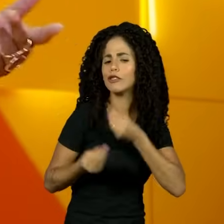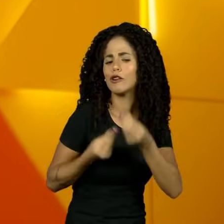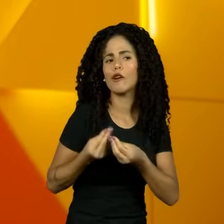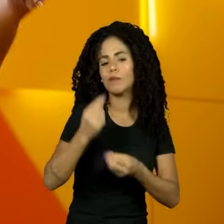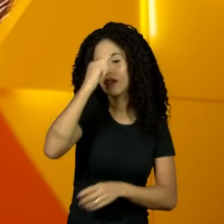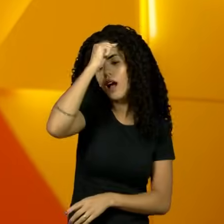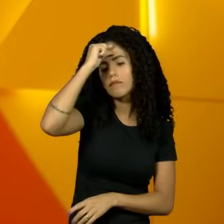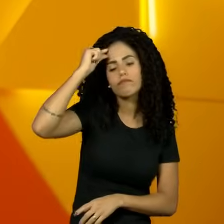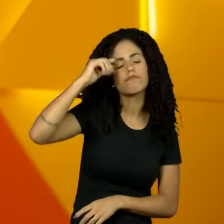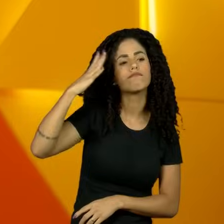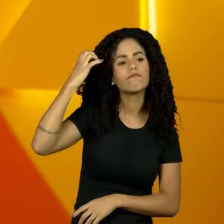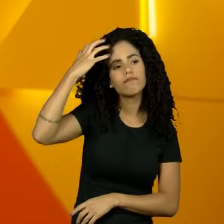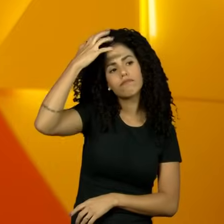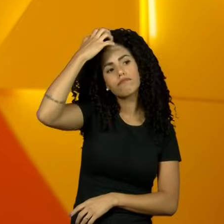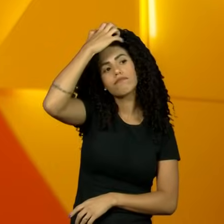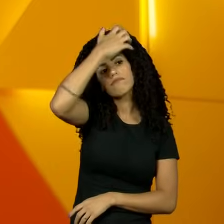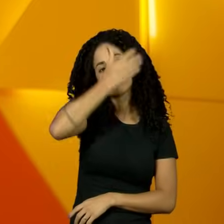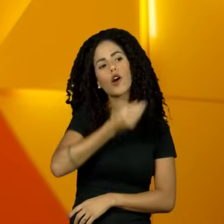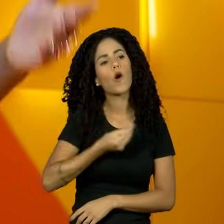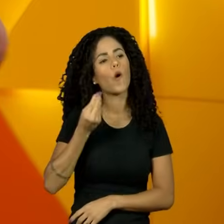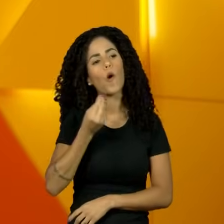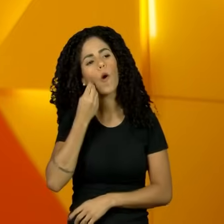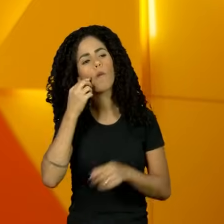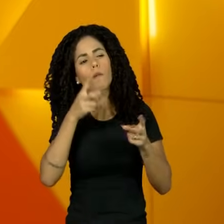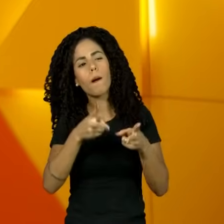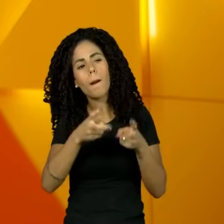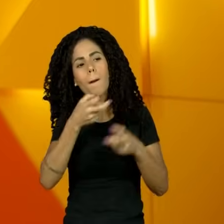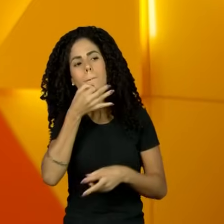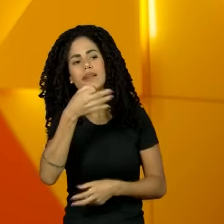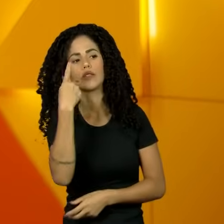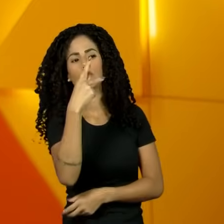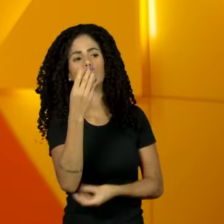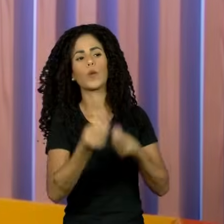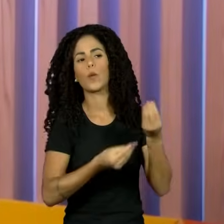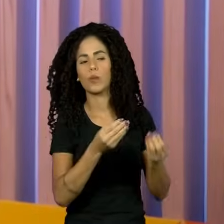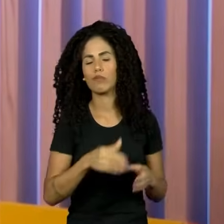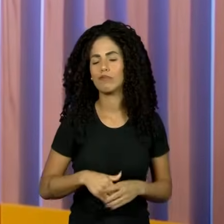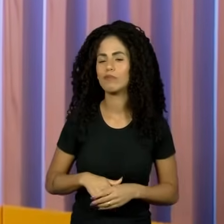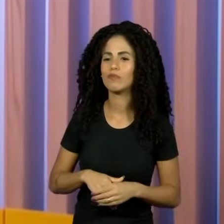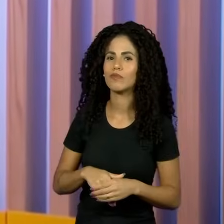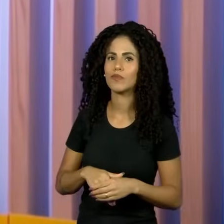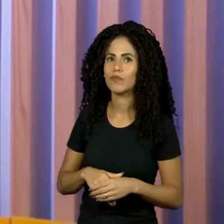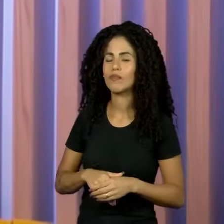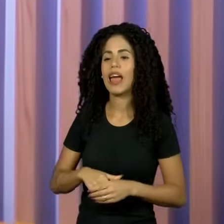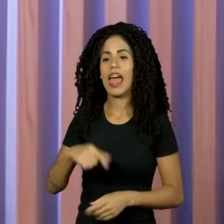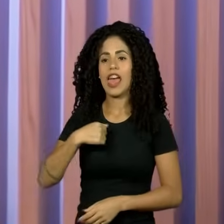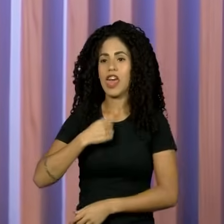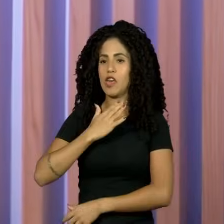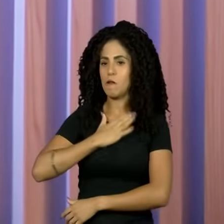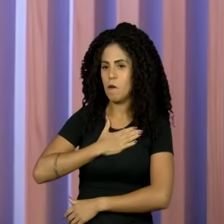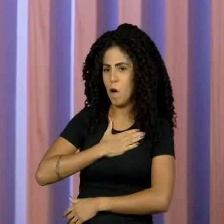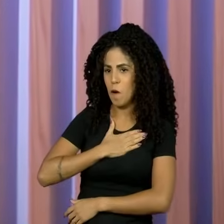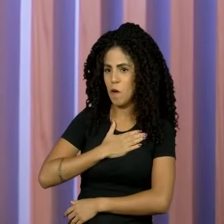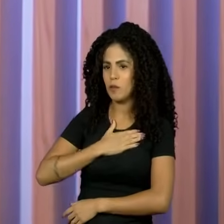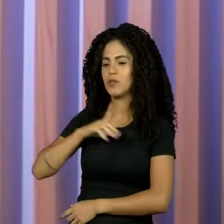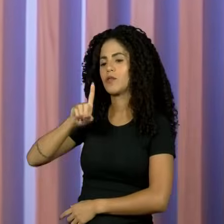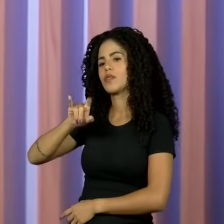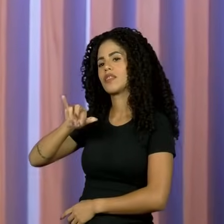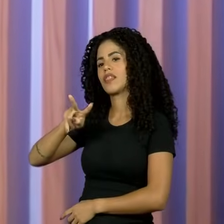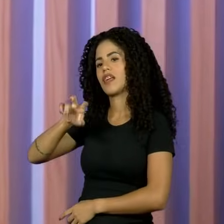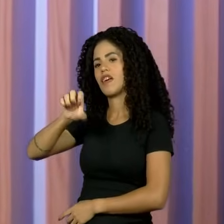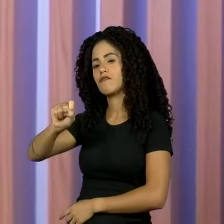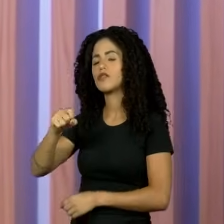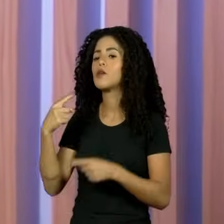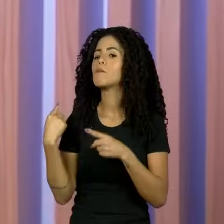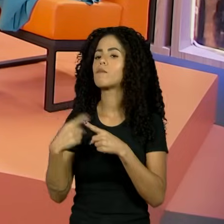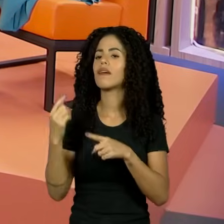Lélia Gonzalez atravessa aí a sua pesquisa, o seu desenvolvimento? Eu gosto muito dessa frase da Davis, e é curioso também porque